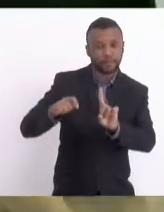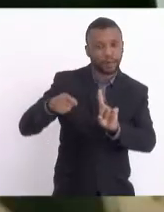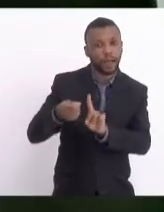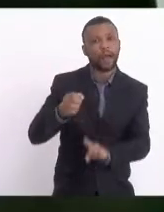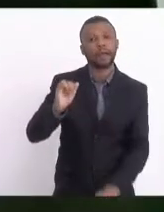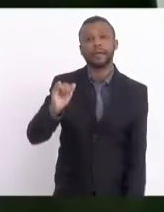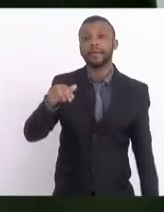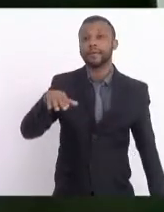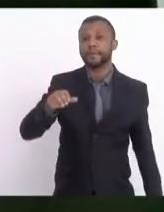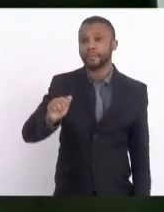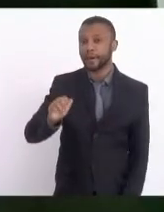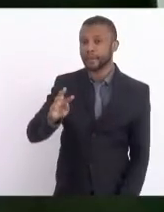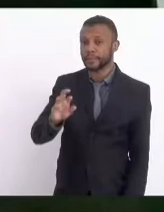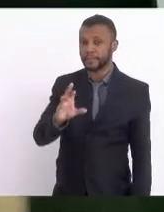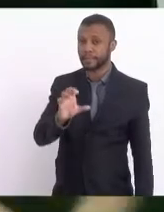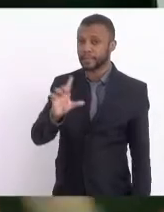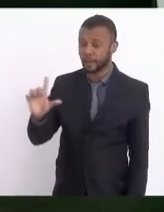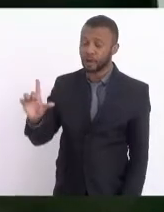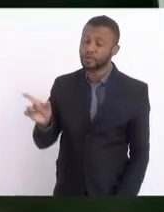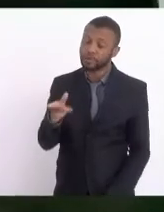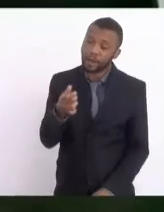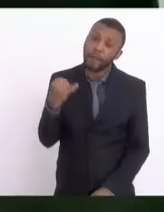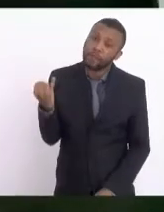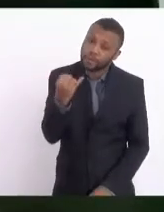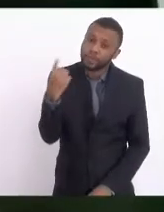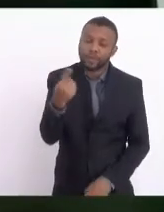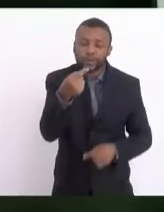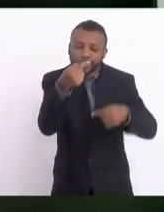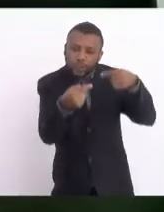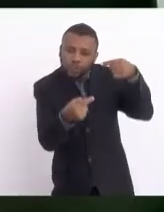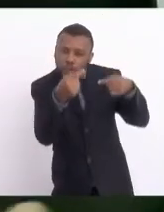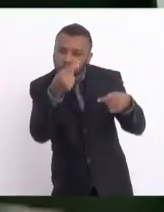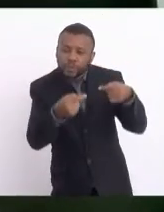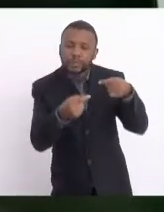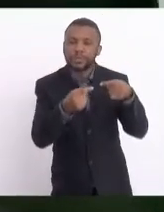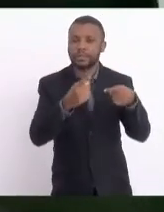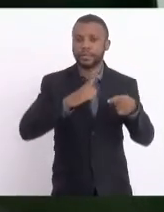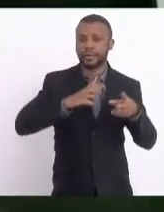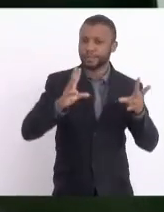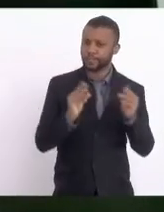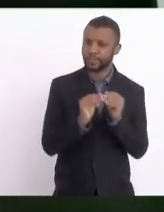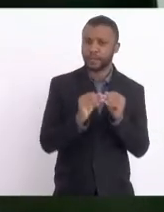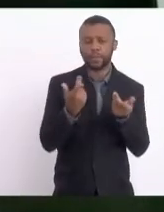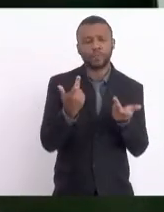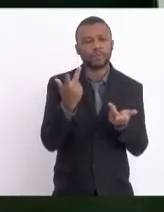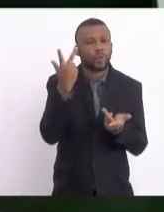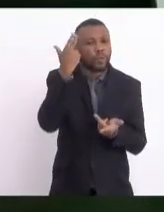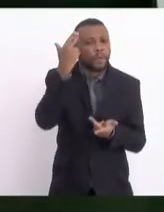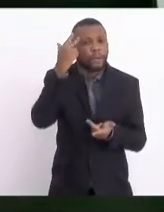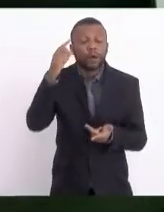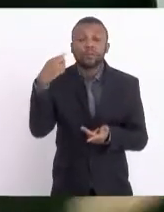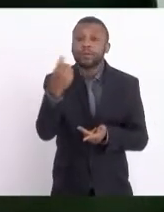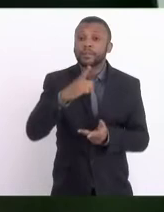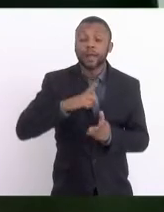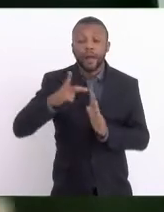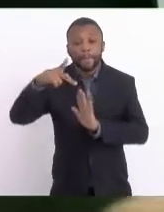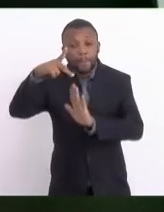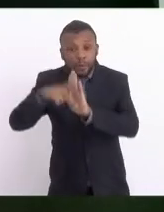levar essas questões em consideração. Acho que não é muito comum a gente emendar projeto de patrimônio,